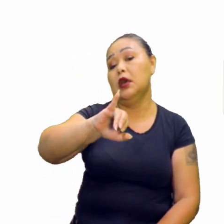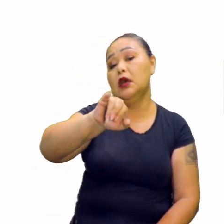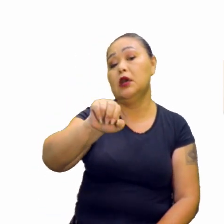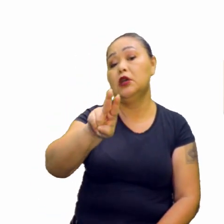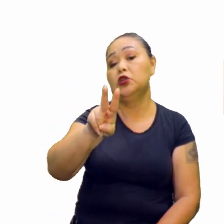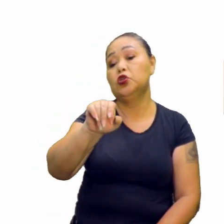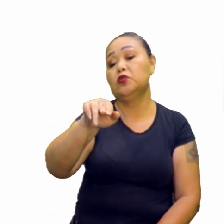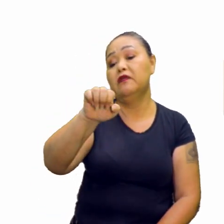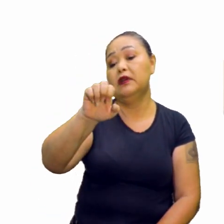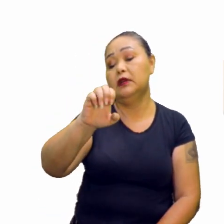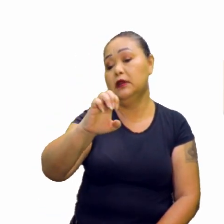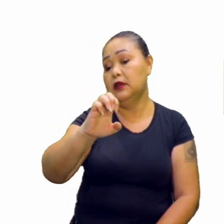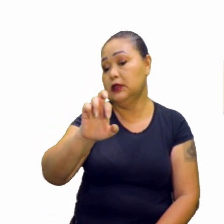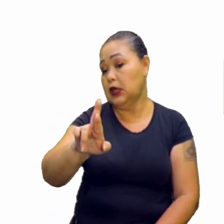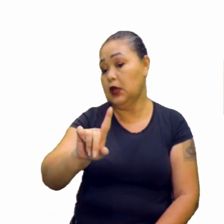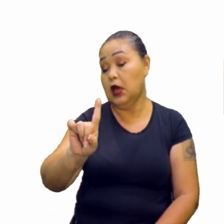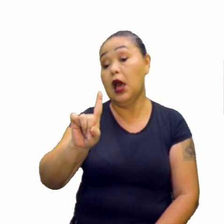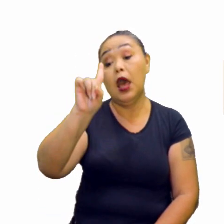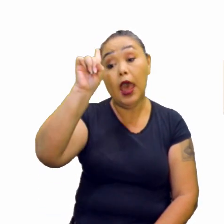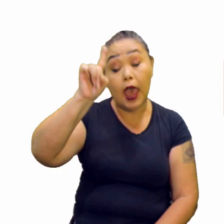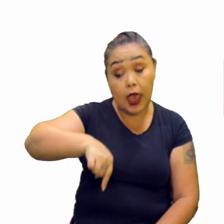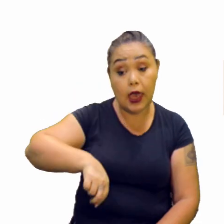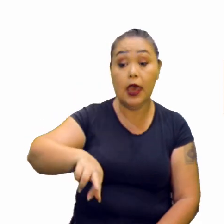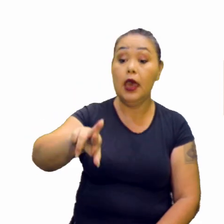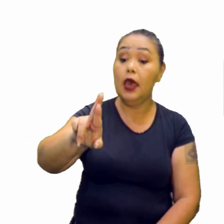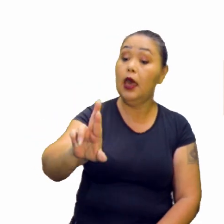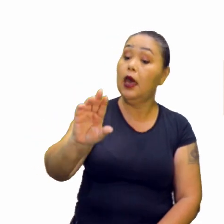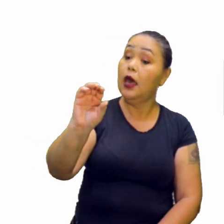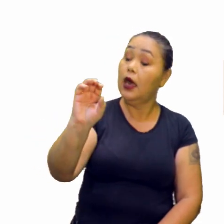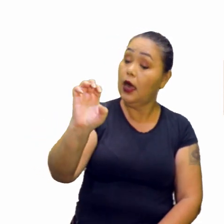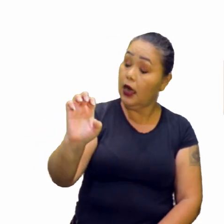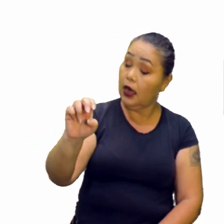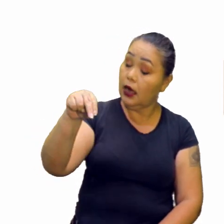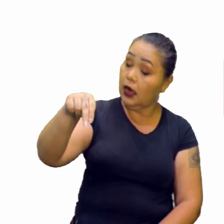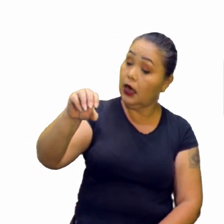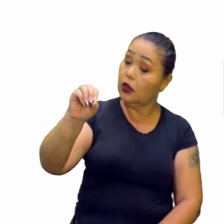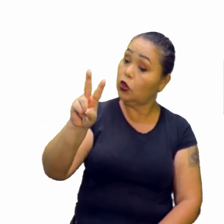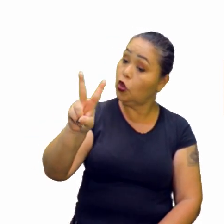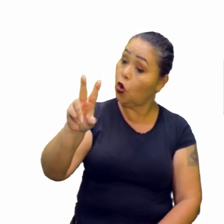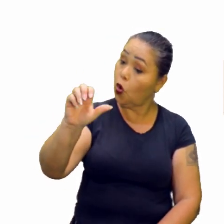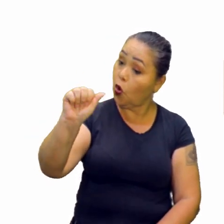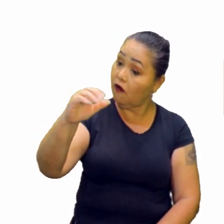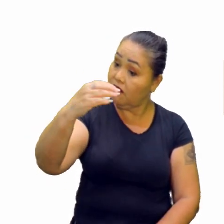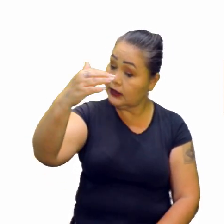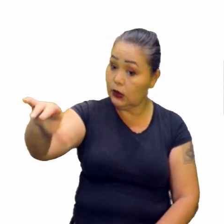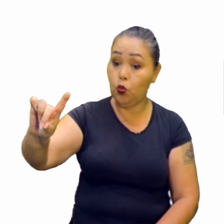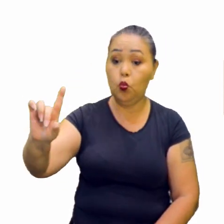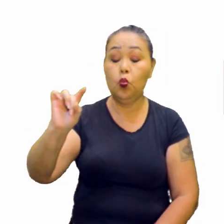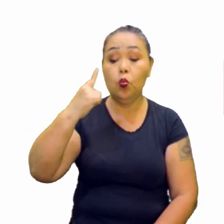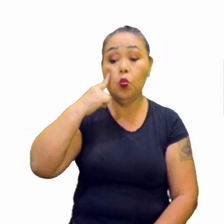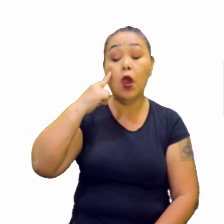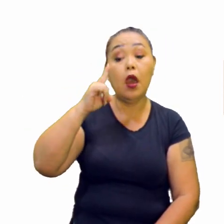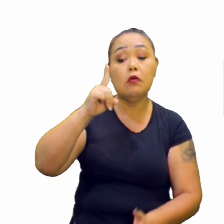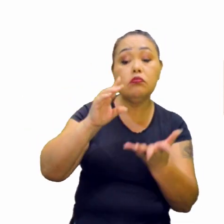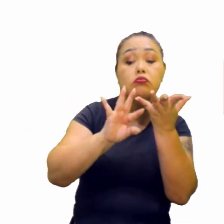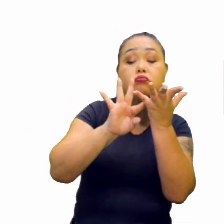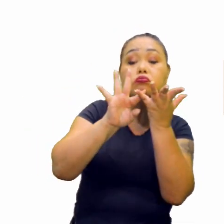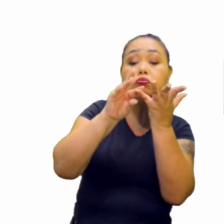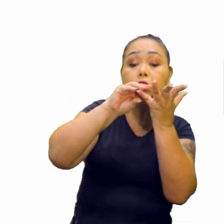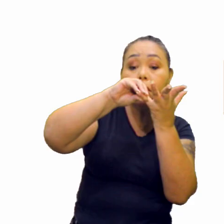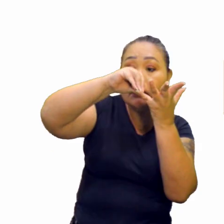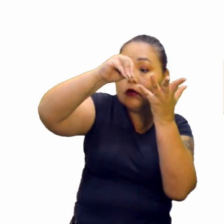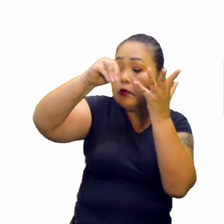É renovação. Você vai estimular, fazer com que ele reinicie o ciclo como se for dentro do